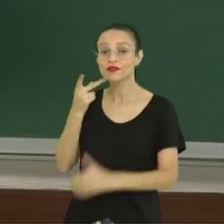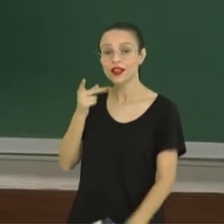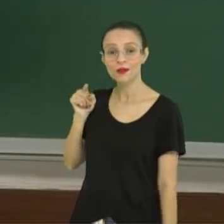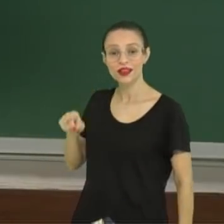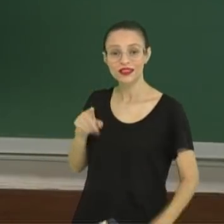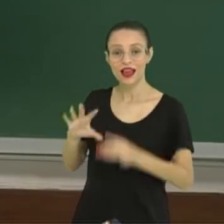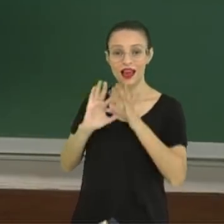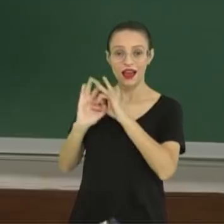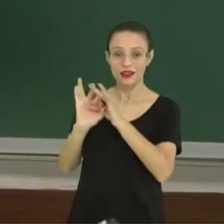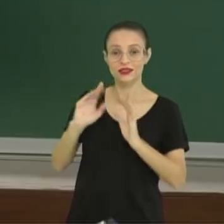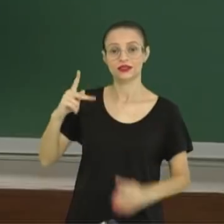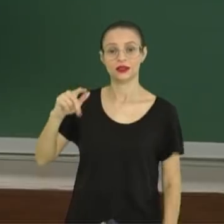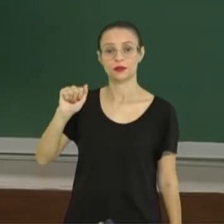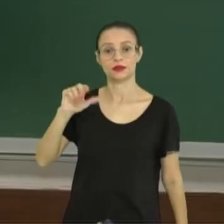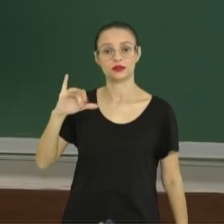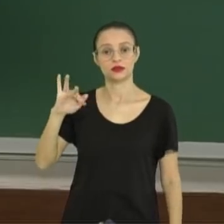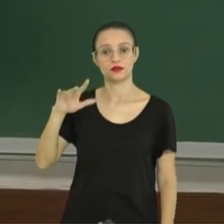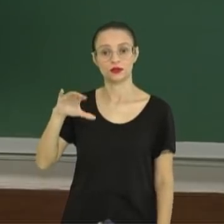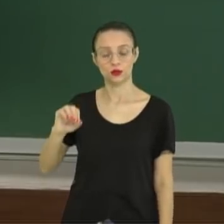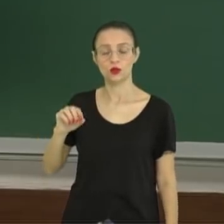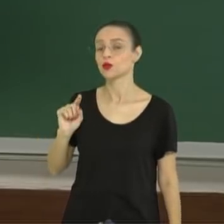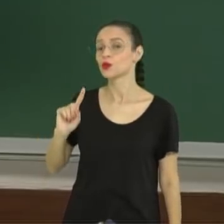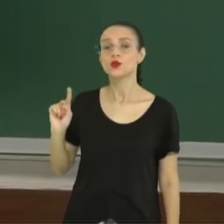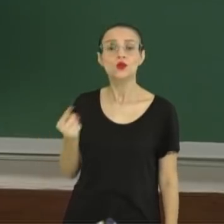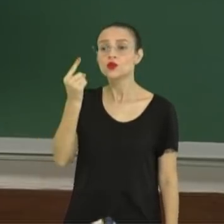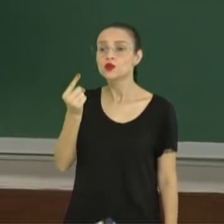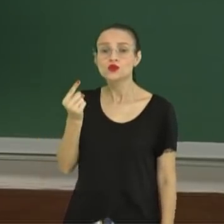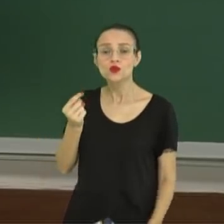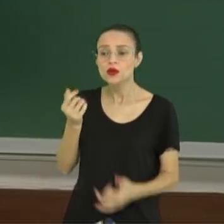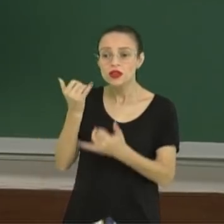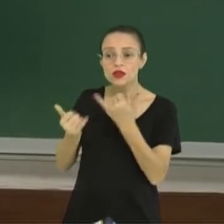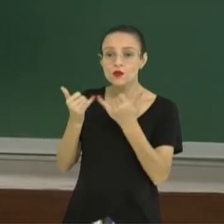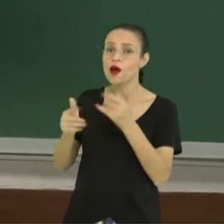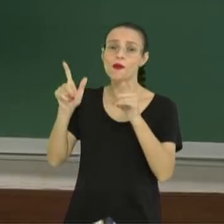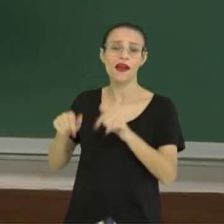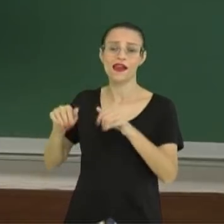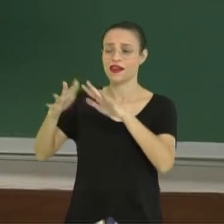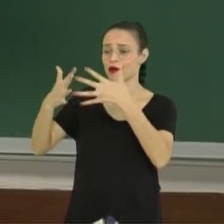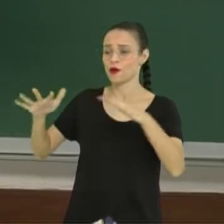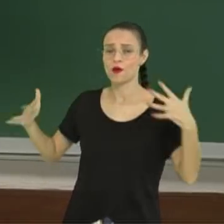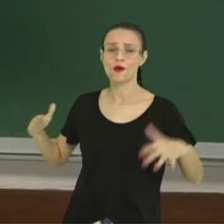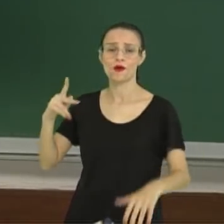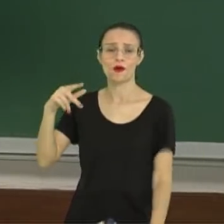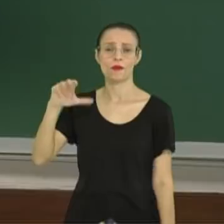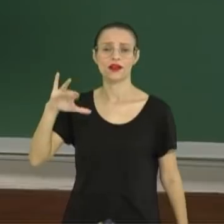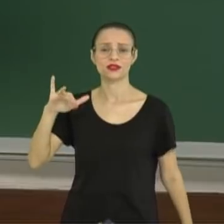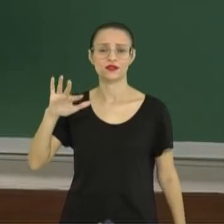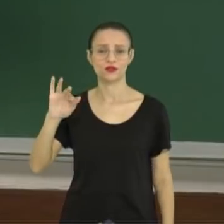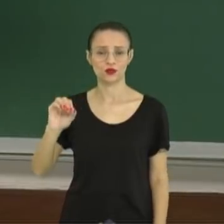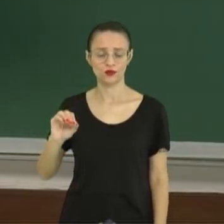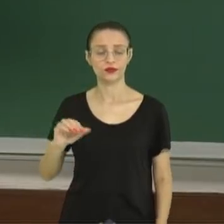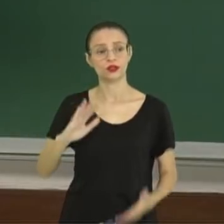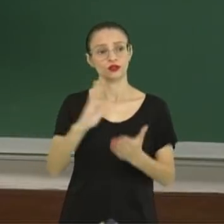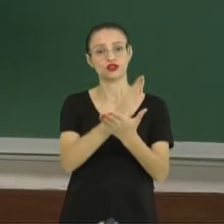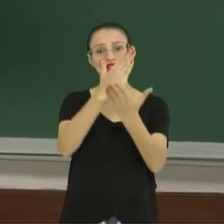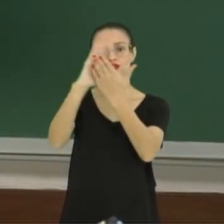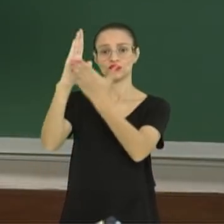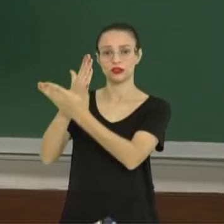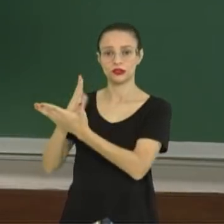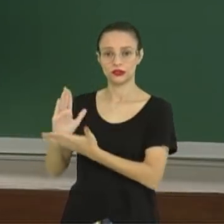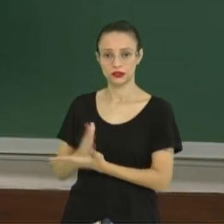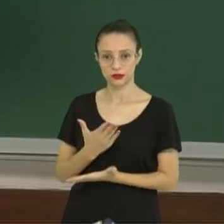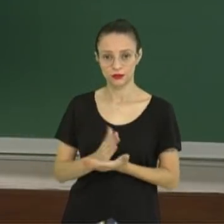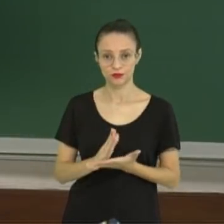Pacífico, o único elemento que eles têm em comum é o Pacífico mesmo, né? Então, nós temos essa divisão em outros países que